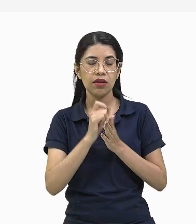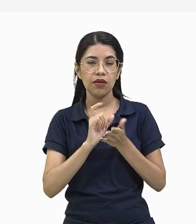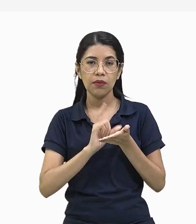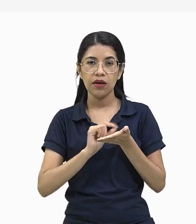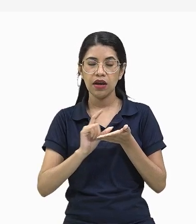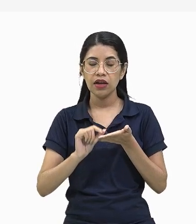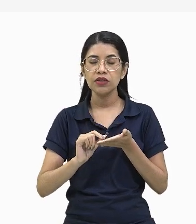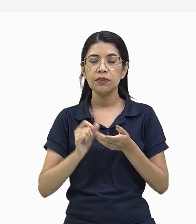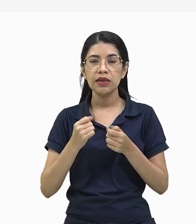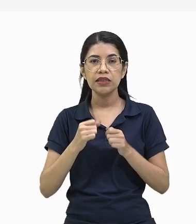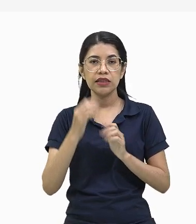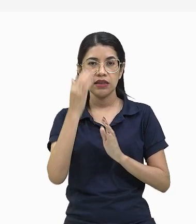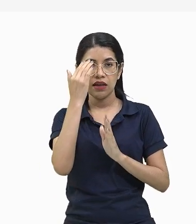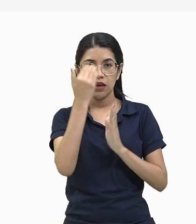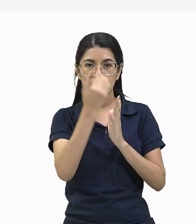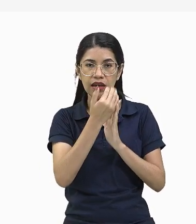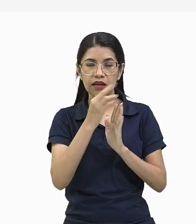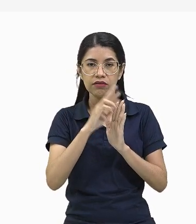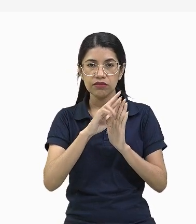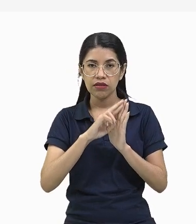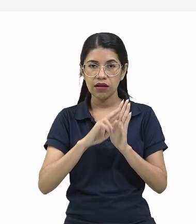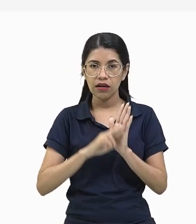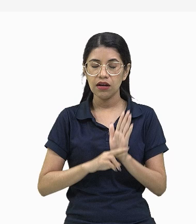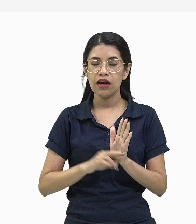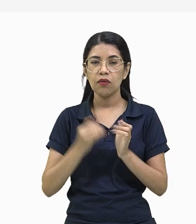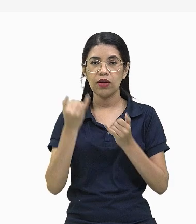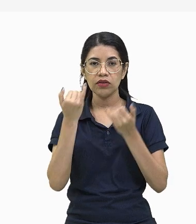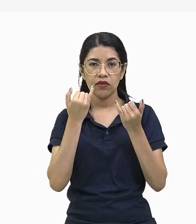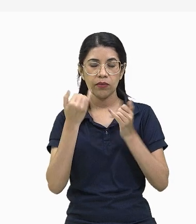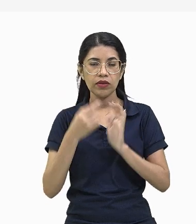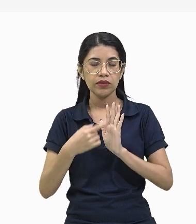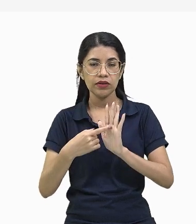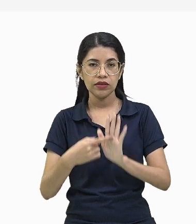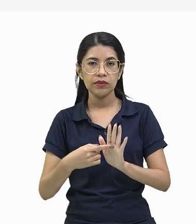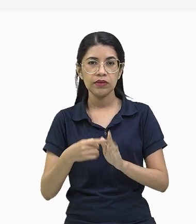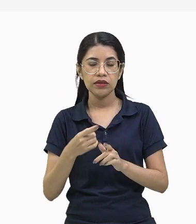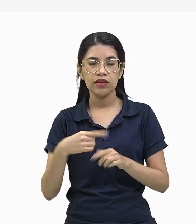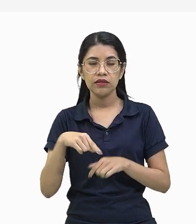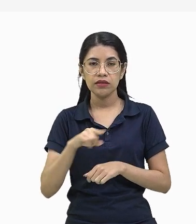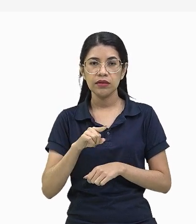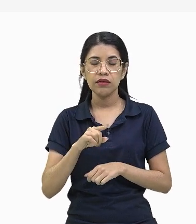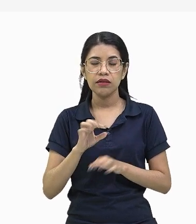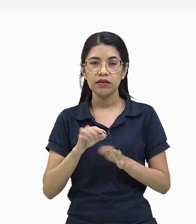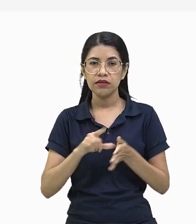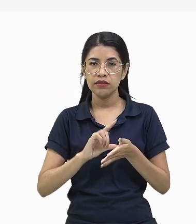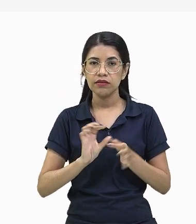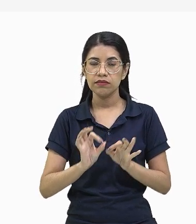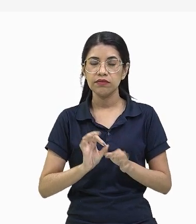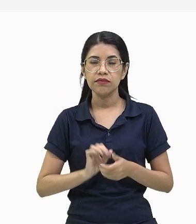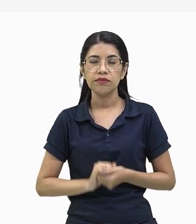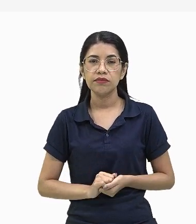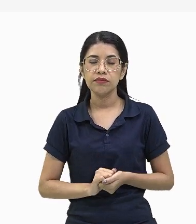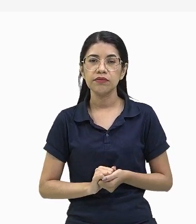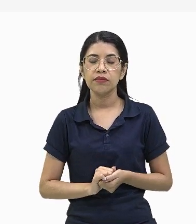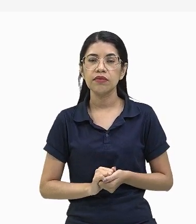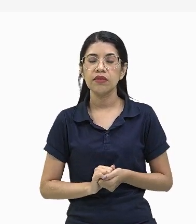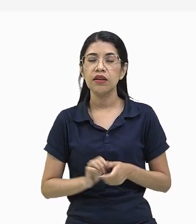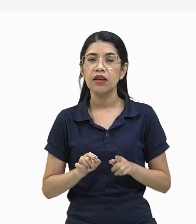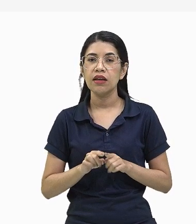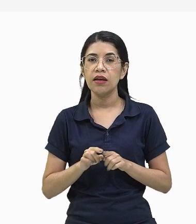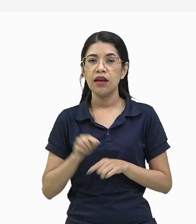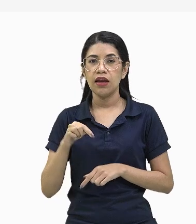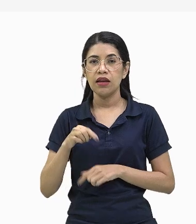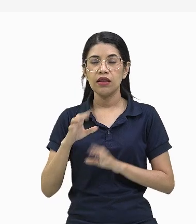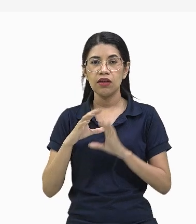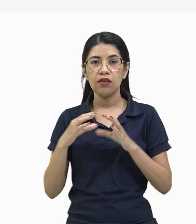precisa obedecer todas aquelas informações que eu já mostrei para vocês. Olha só, até a nossa